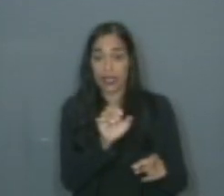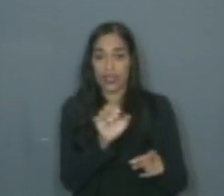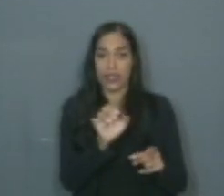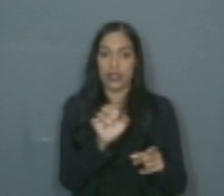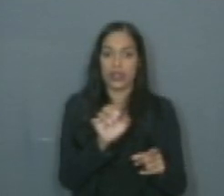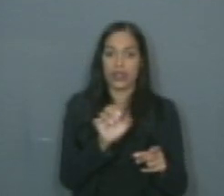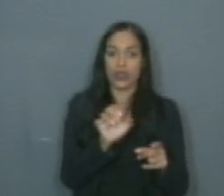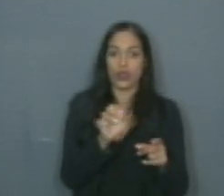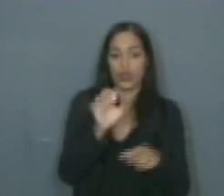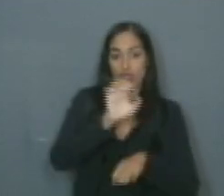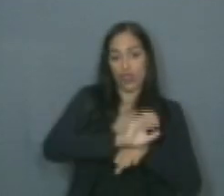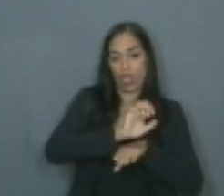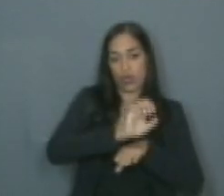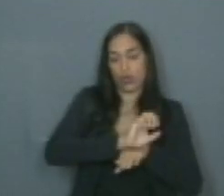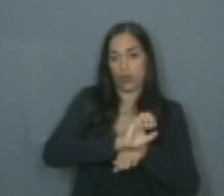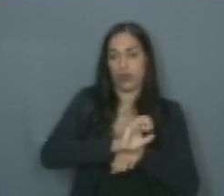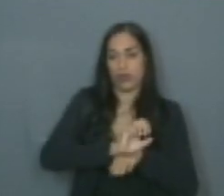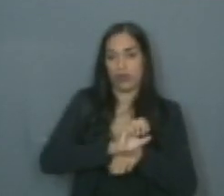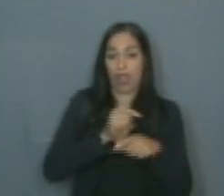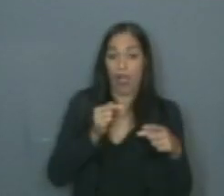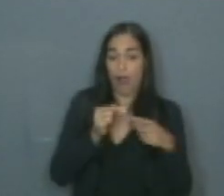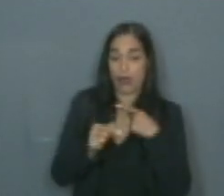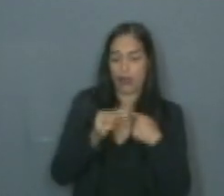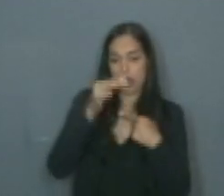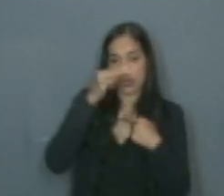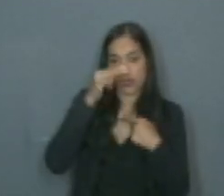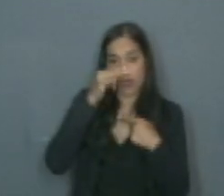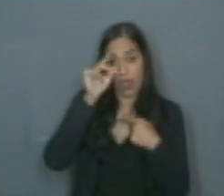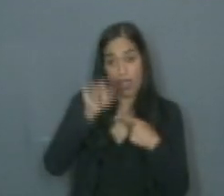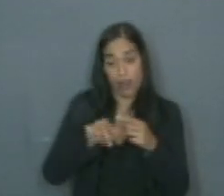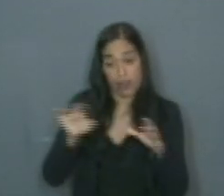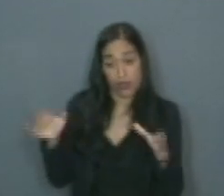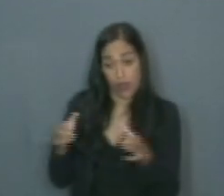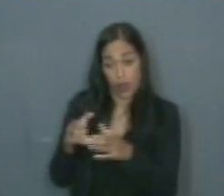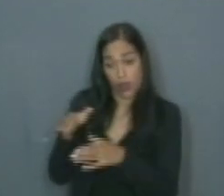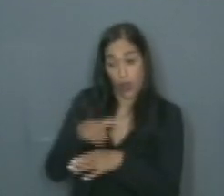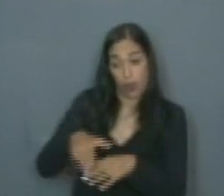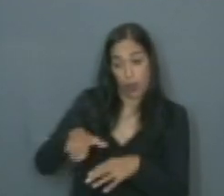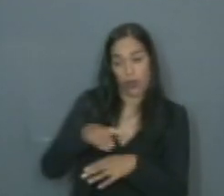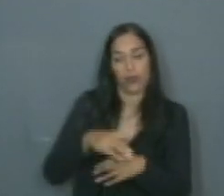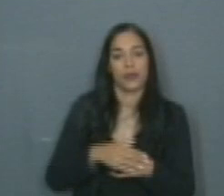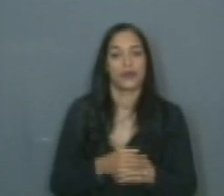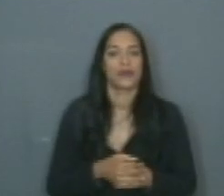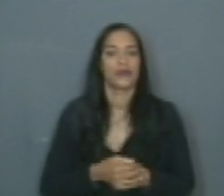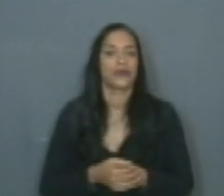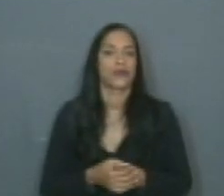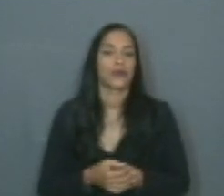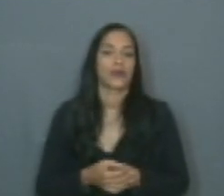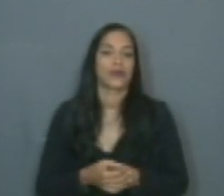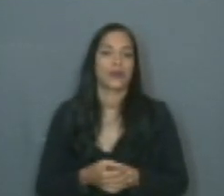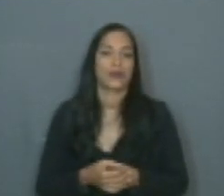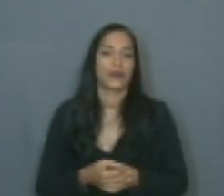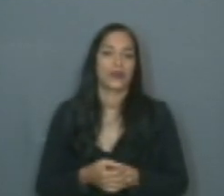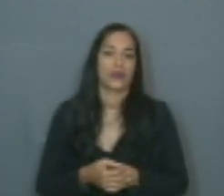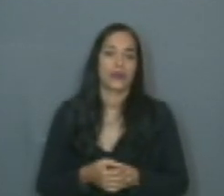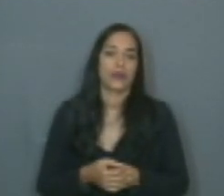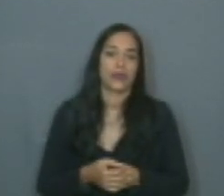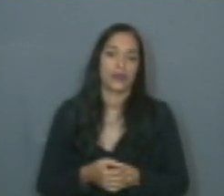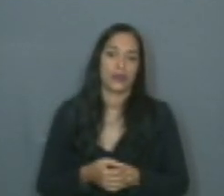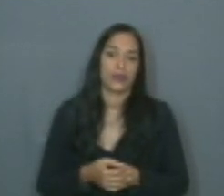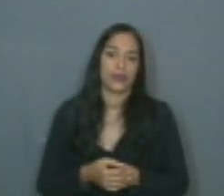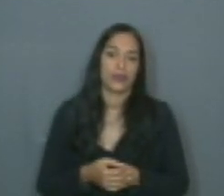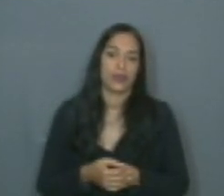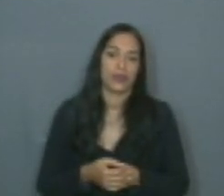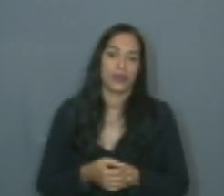que é laicidade. Esse é o nível dessa galera. Mas calma, porque não para por